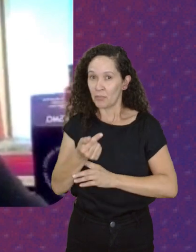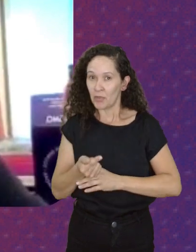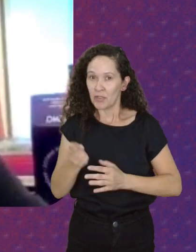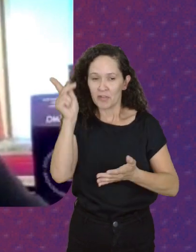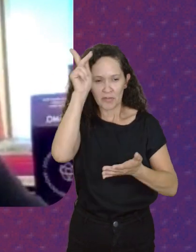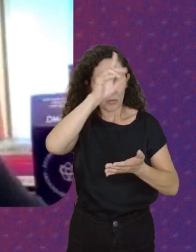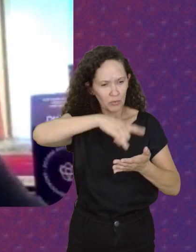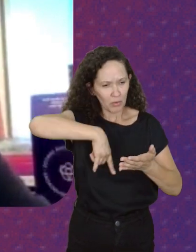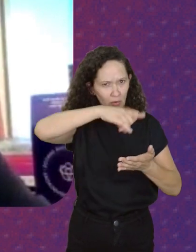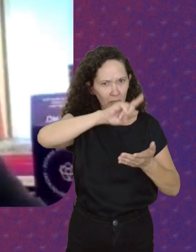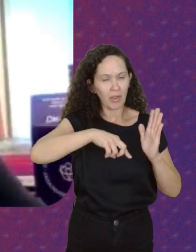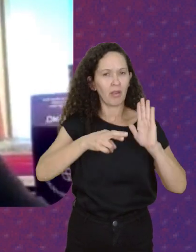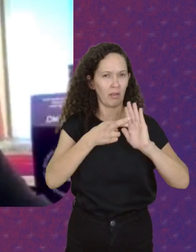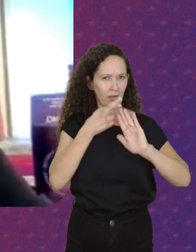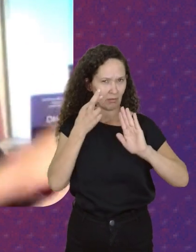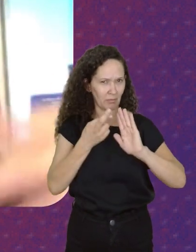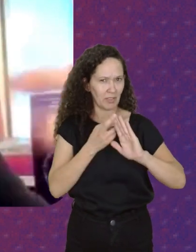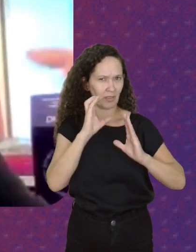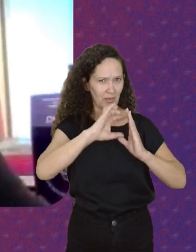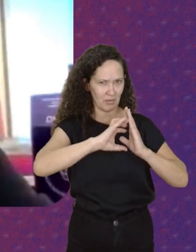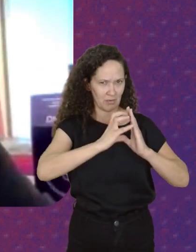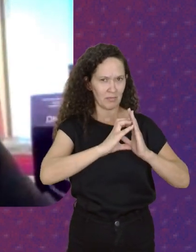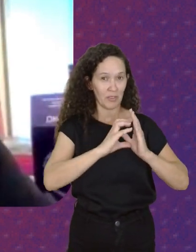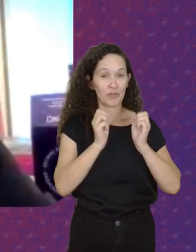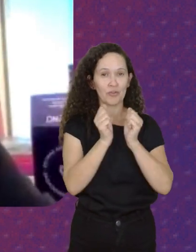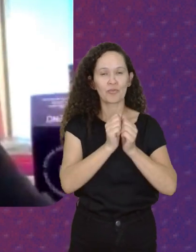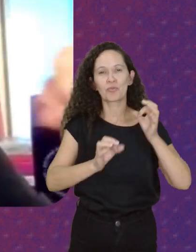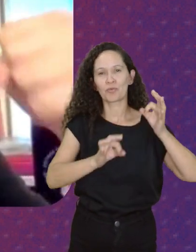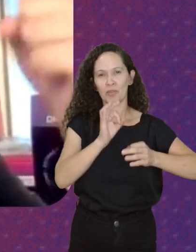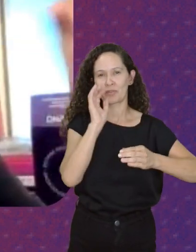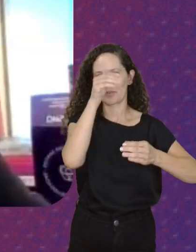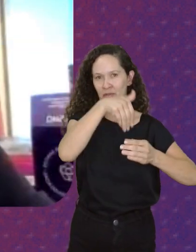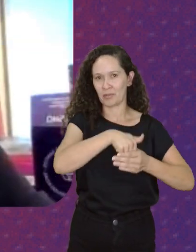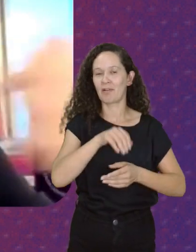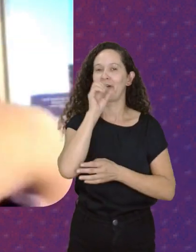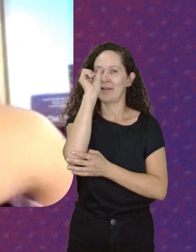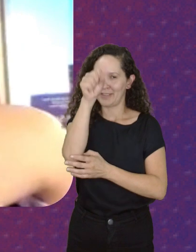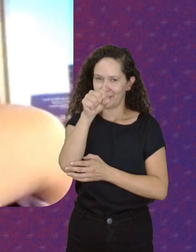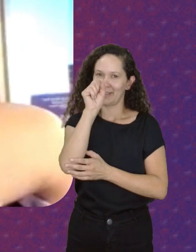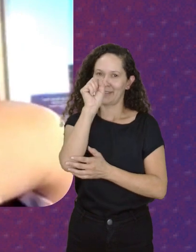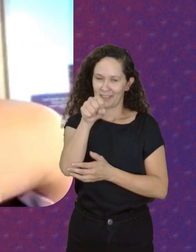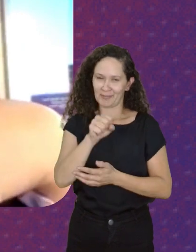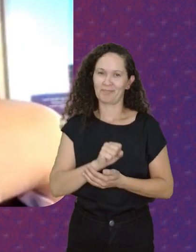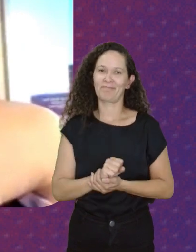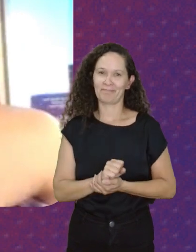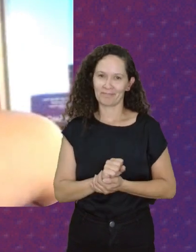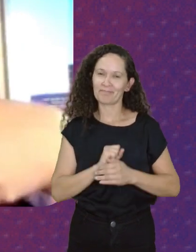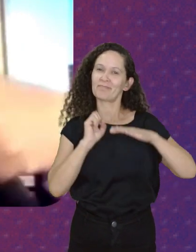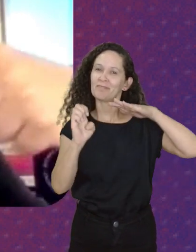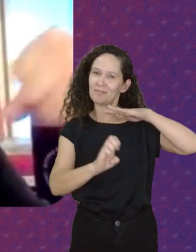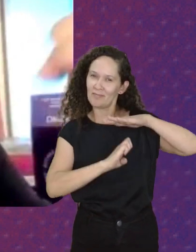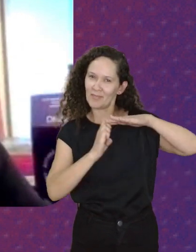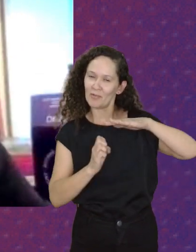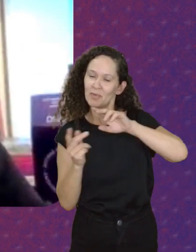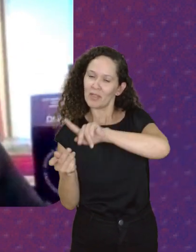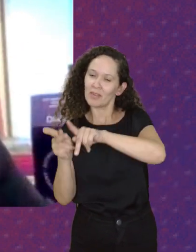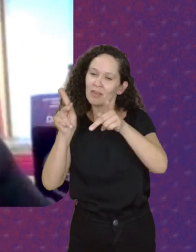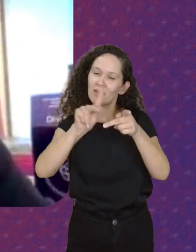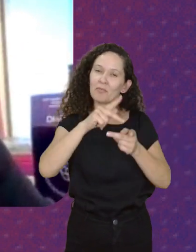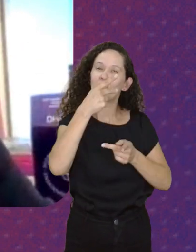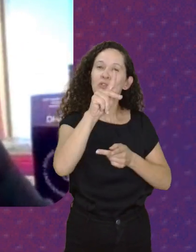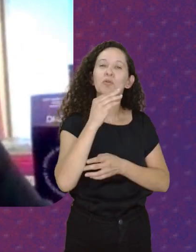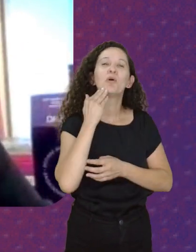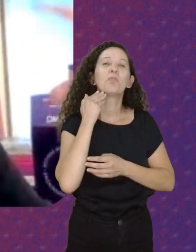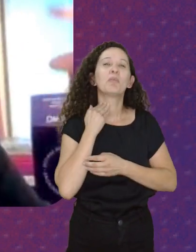registro regulamentado lá perante a Justiça Eleitoral, aí sim a empresa vai poder transferir para a sua conta